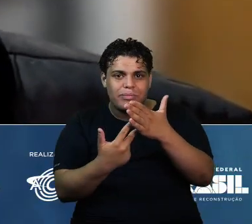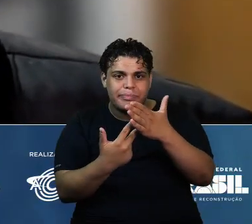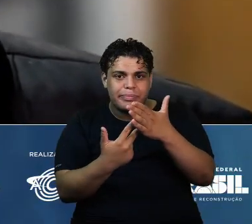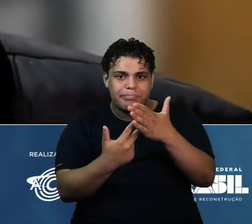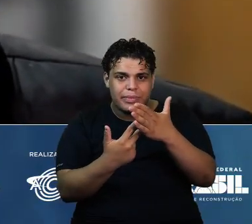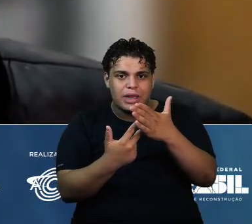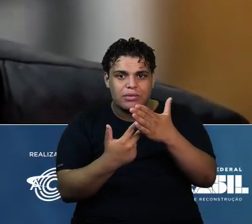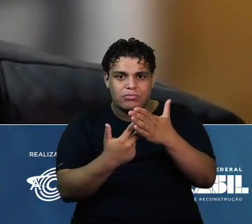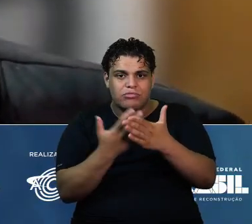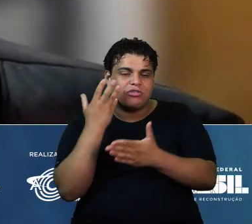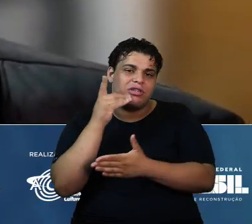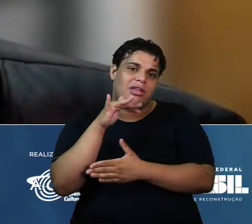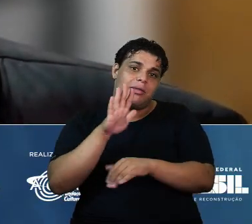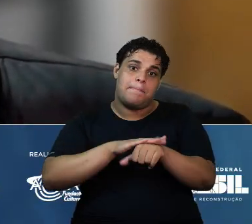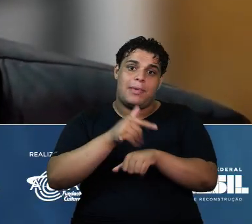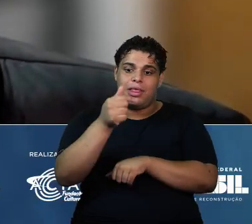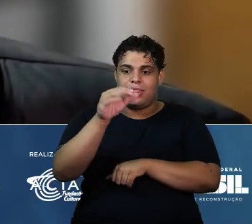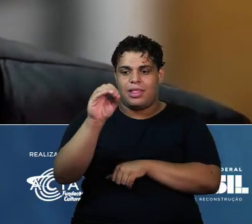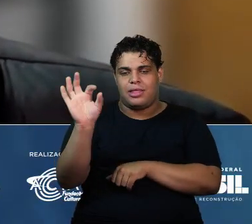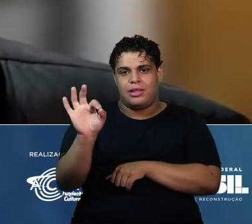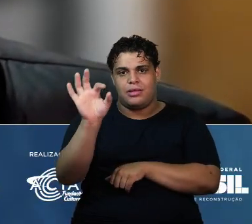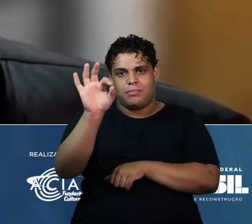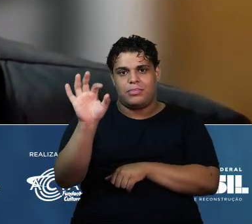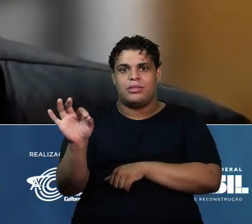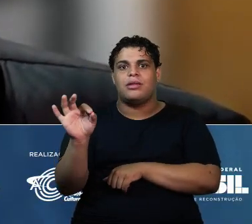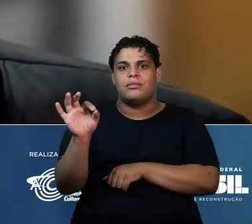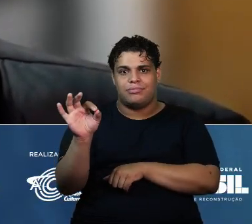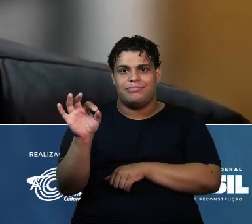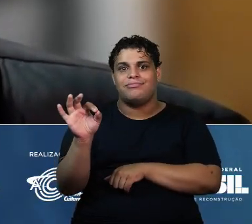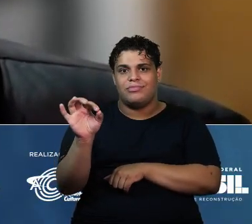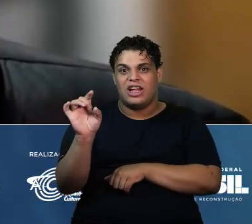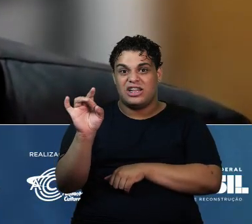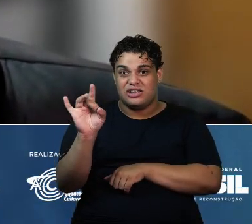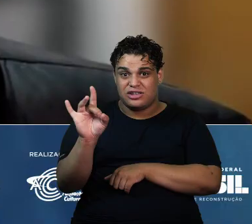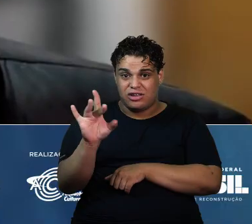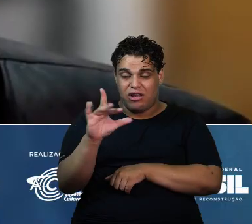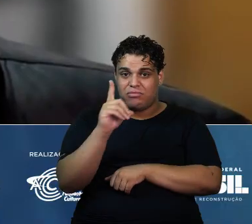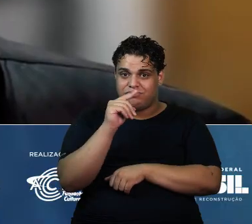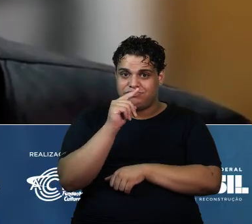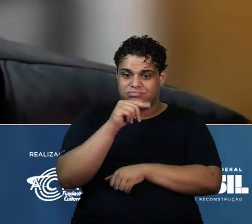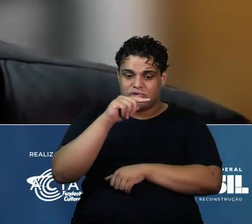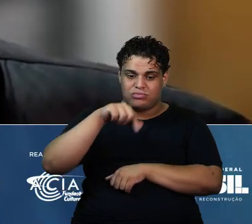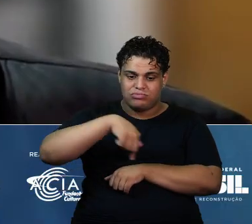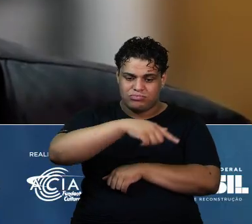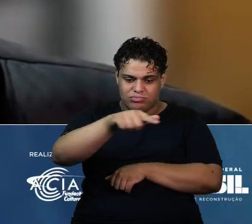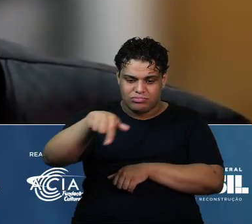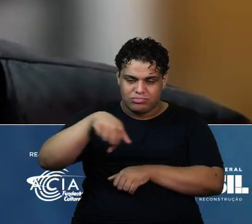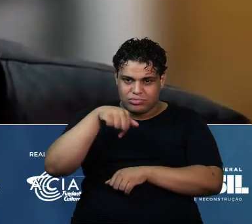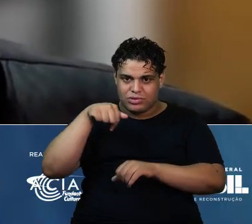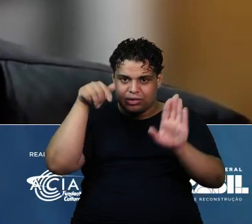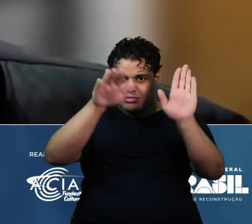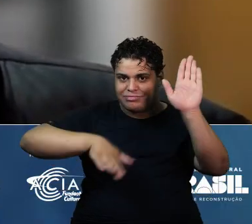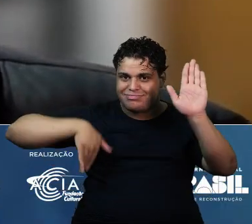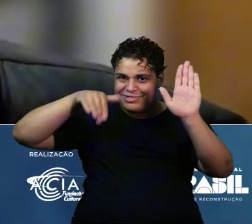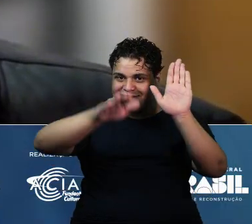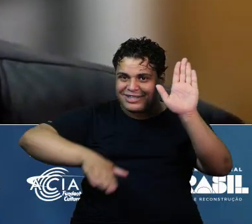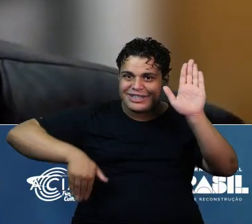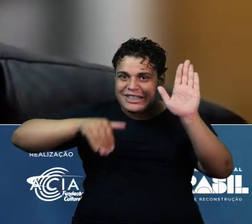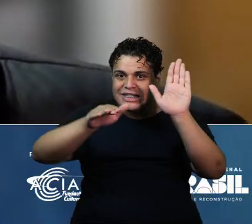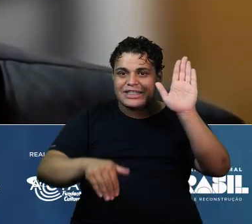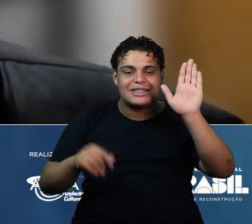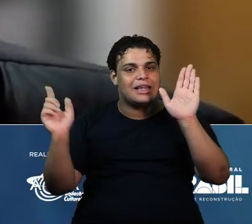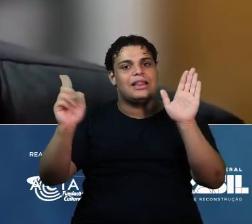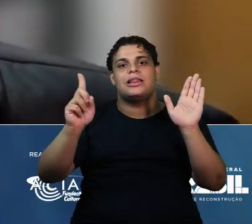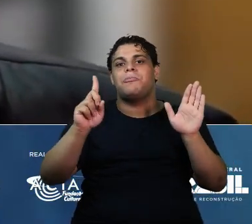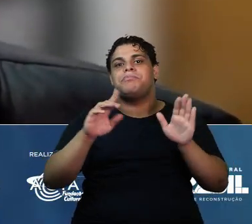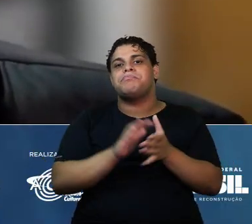casa, mais de 60%. E não é só em piscina. As pessoas não prestam atenção, mas a gente tem muito afogamento, principalmente na